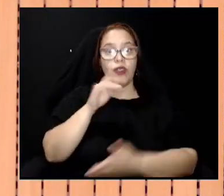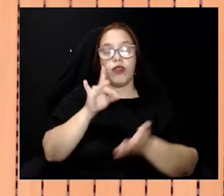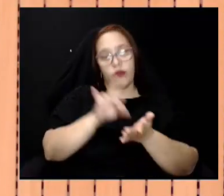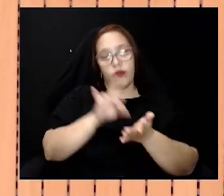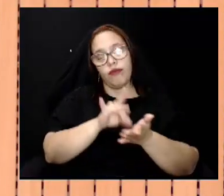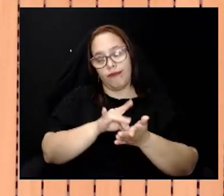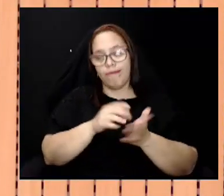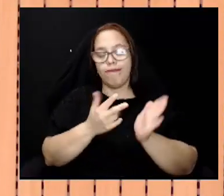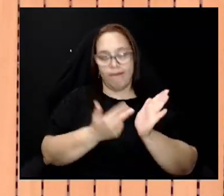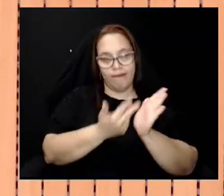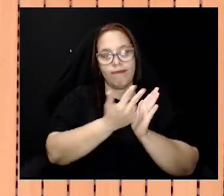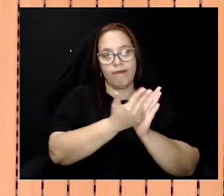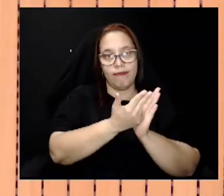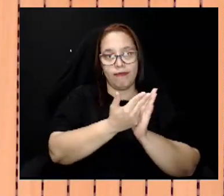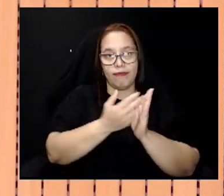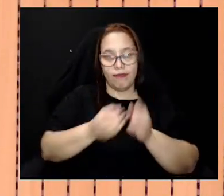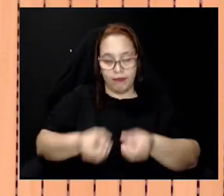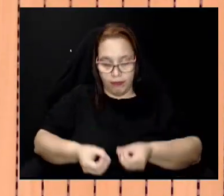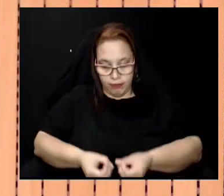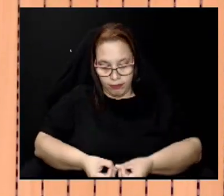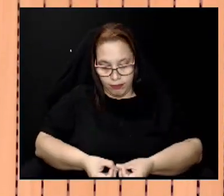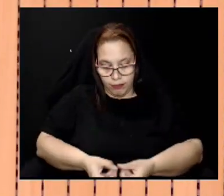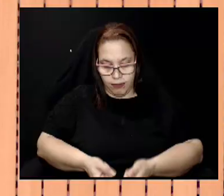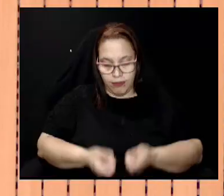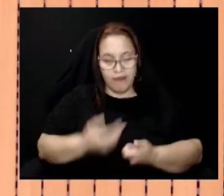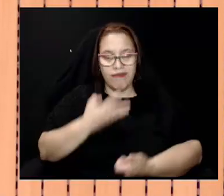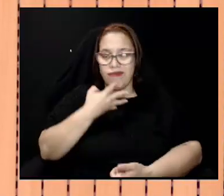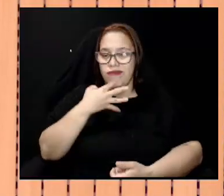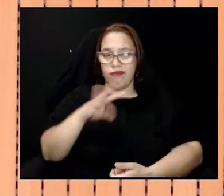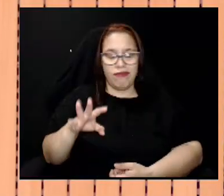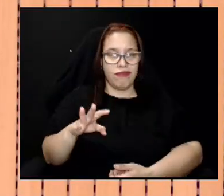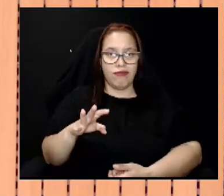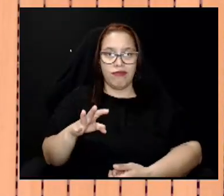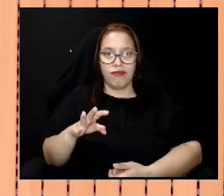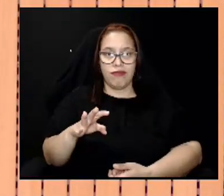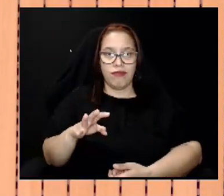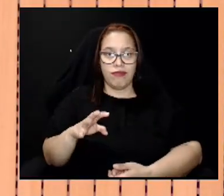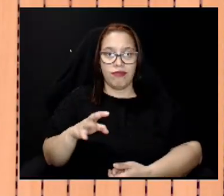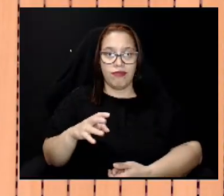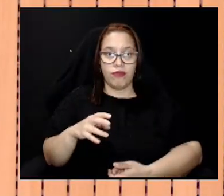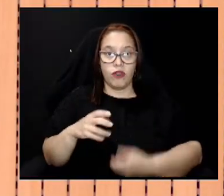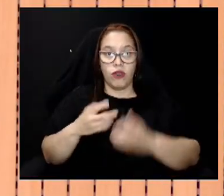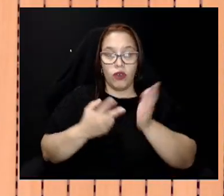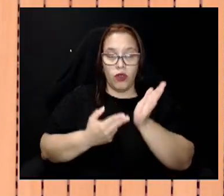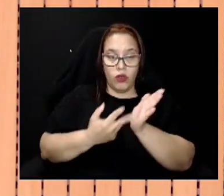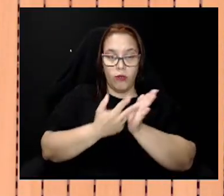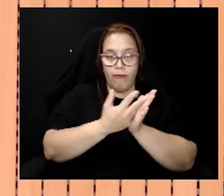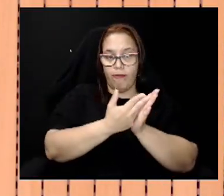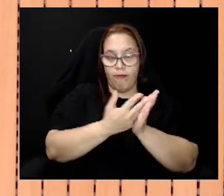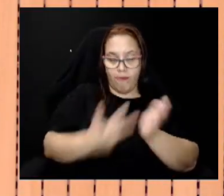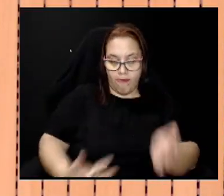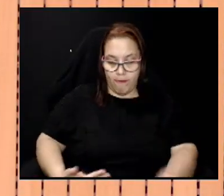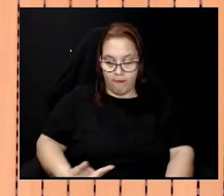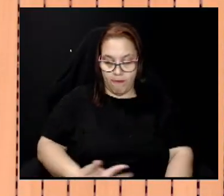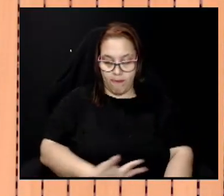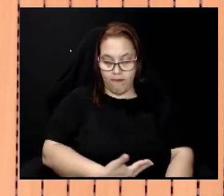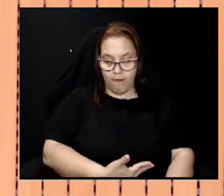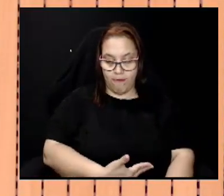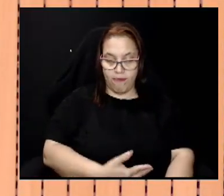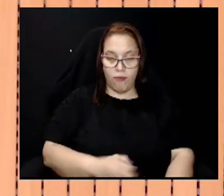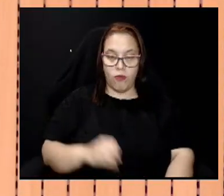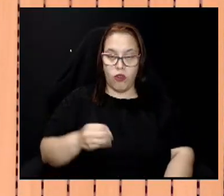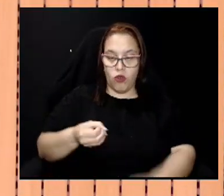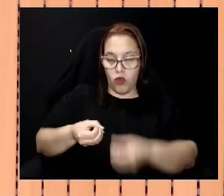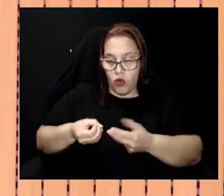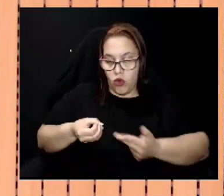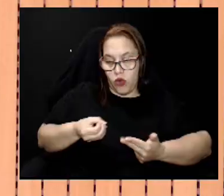caso do câncer de ovário, para quem não conhece, dá a impressão que o cirurgião que opera o câncer de ovário, ele vai ter que remover só o ovário,